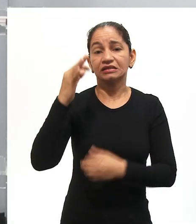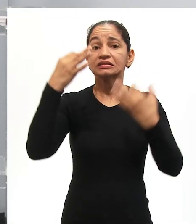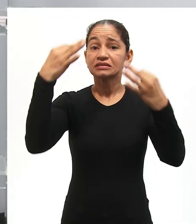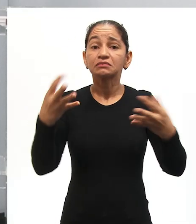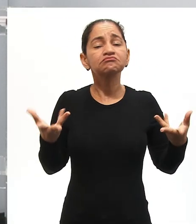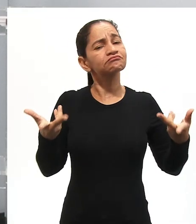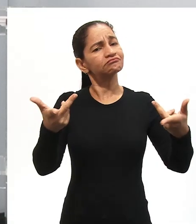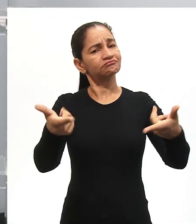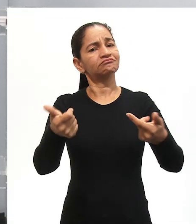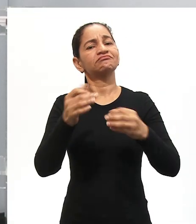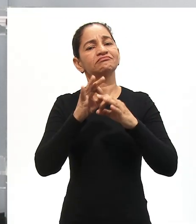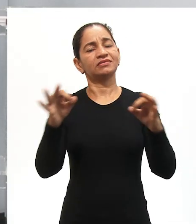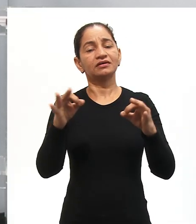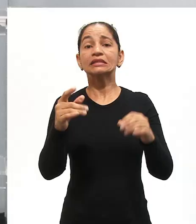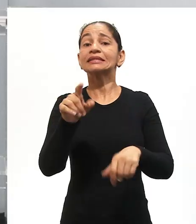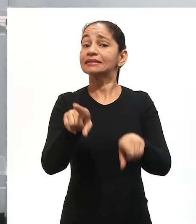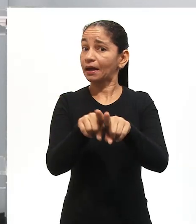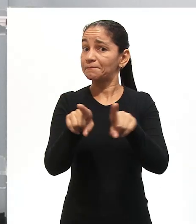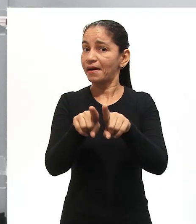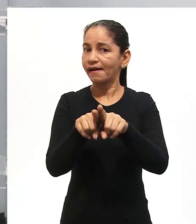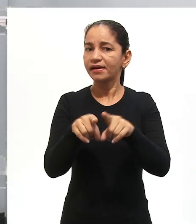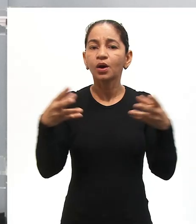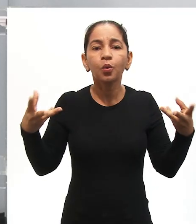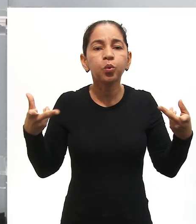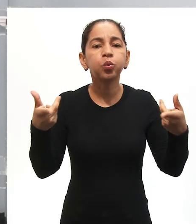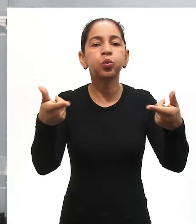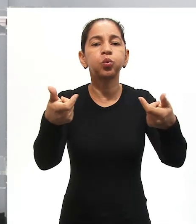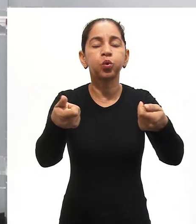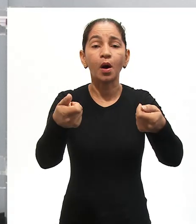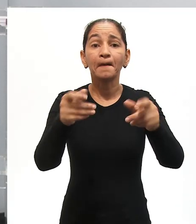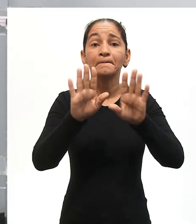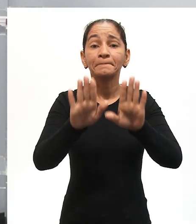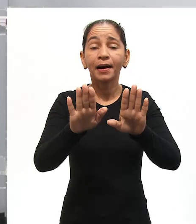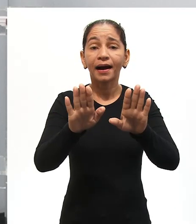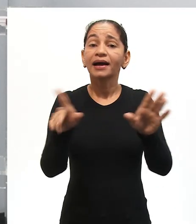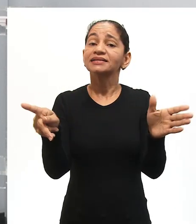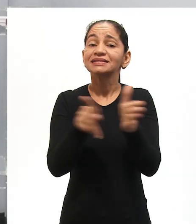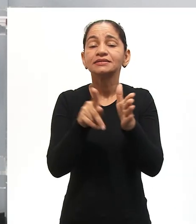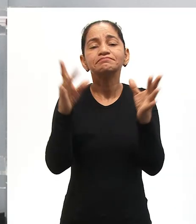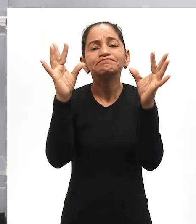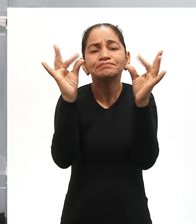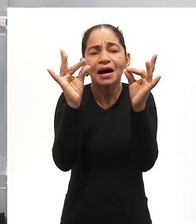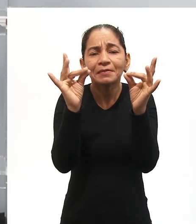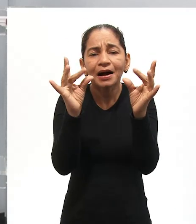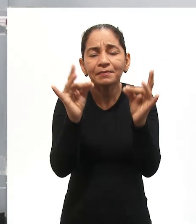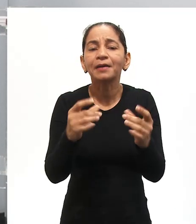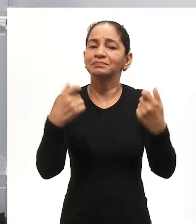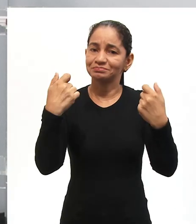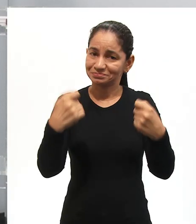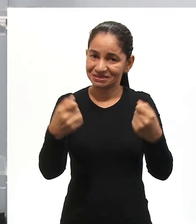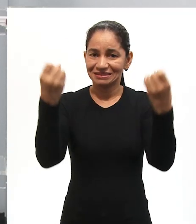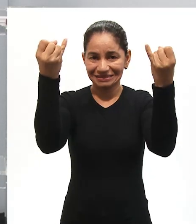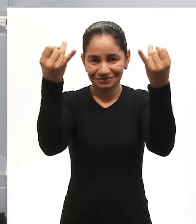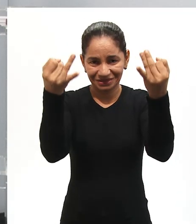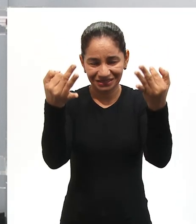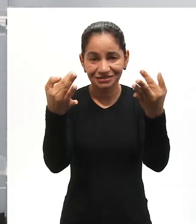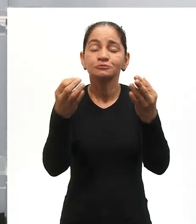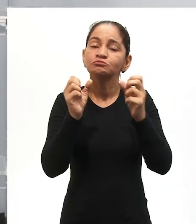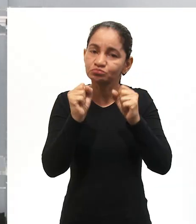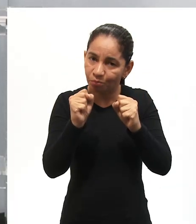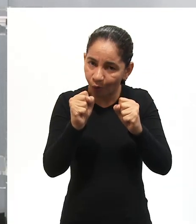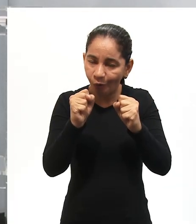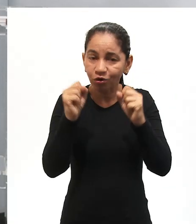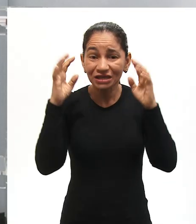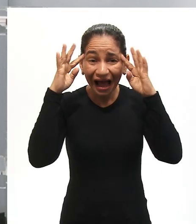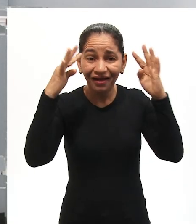de qualidade, que não perca em qualidade as especificidades em que ele está aprendendo, isso é de grande valor